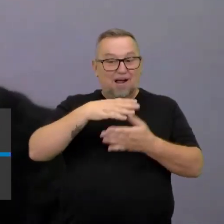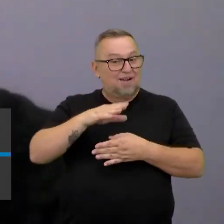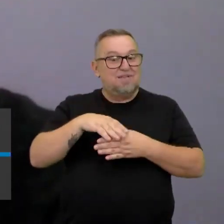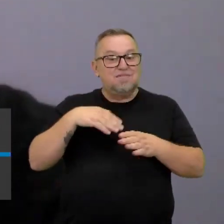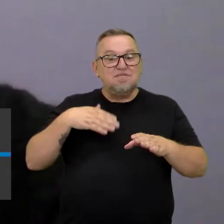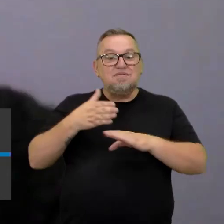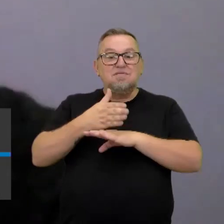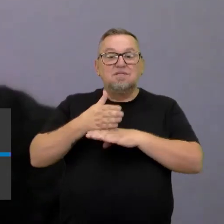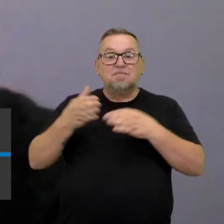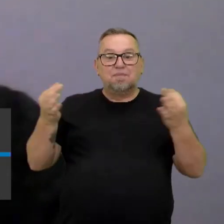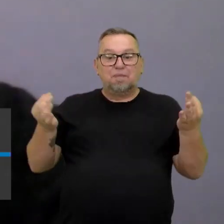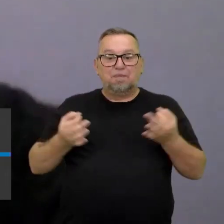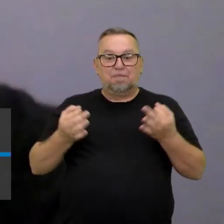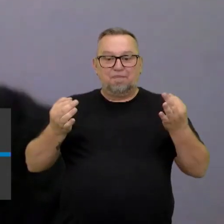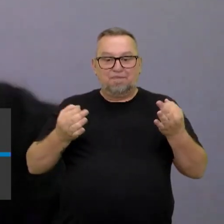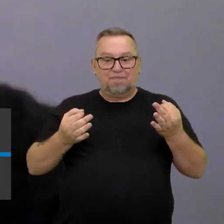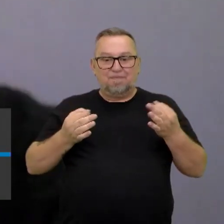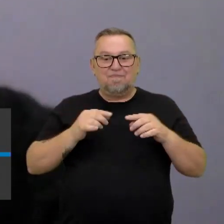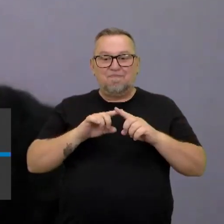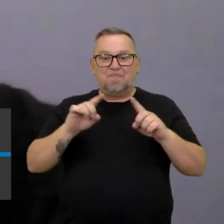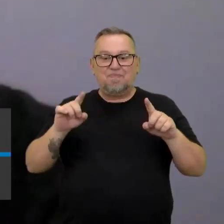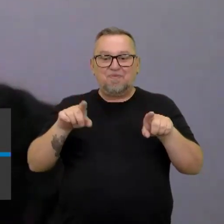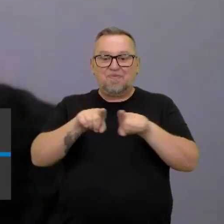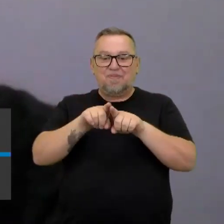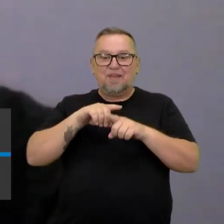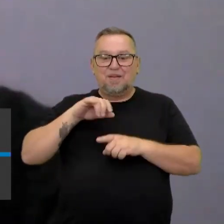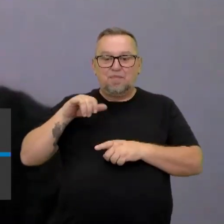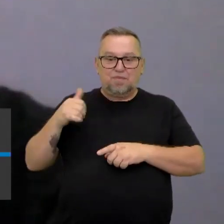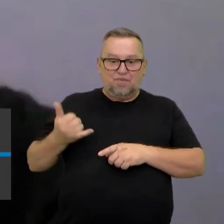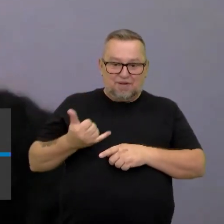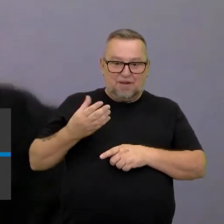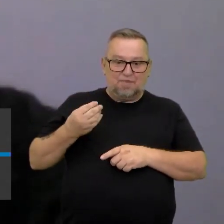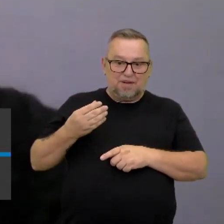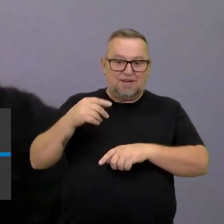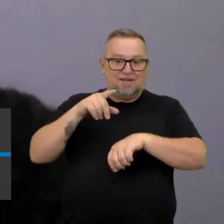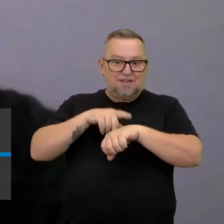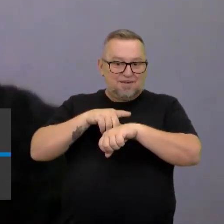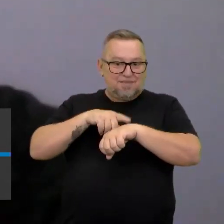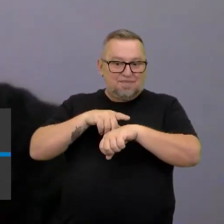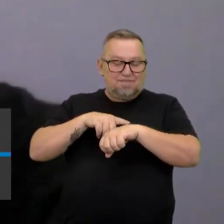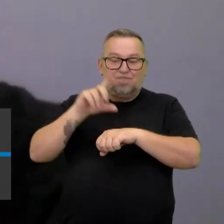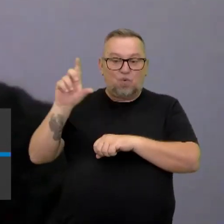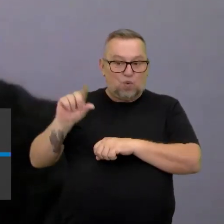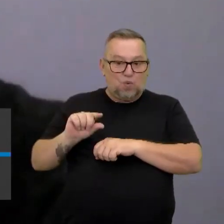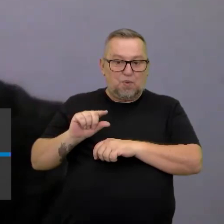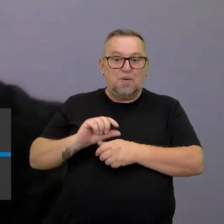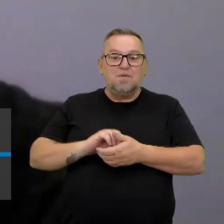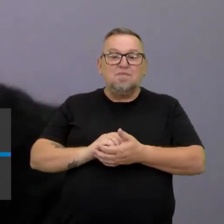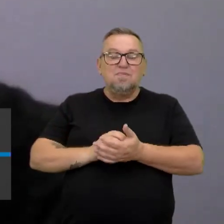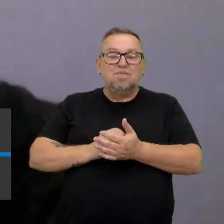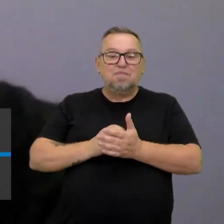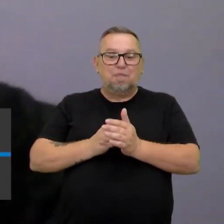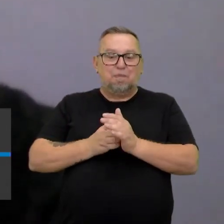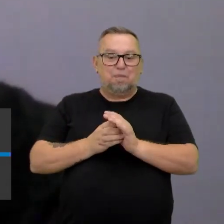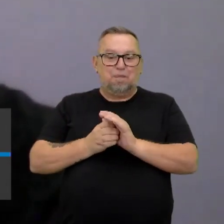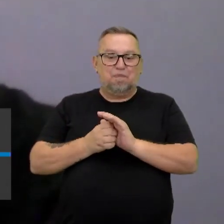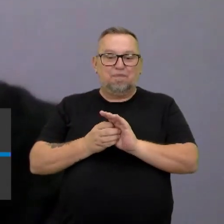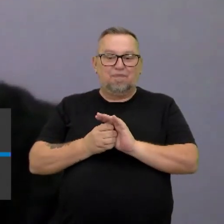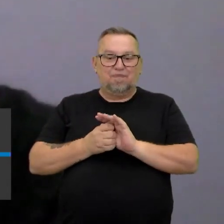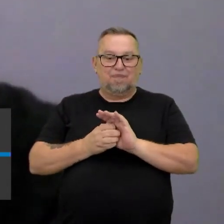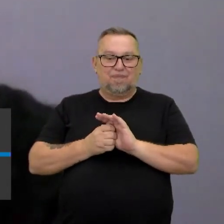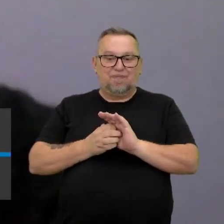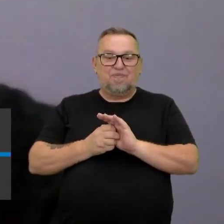Vamos participar bastante aí, tá certo? Pra gente poder, aproveitar bastante esse tempinho, que ele já é curto, tá bom? Eu sei que vocês querem se divertir